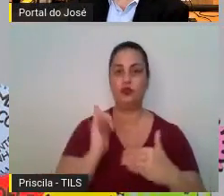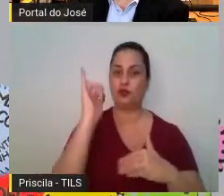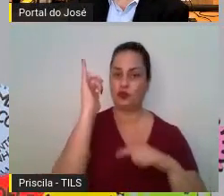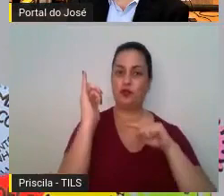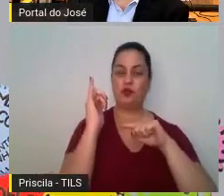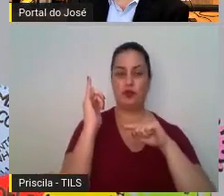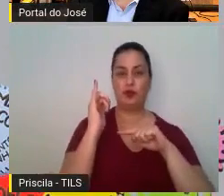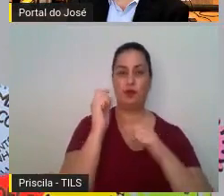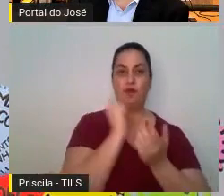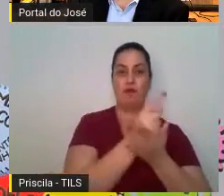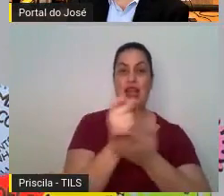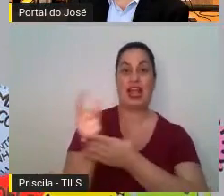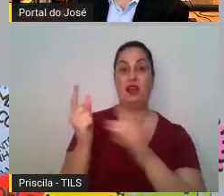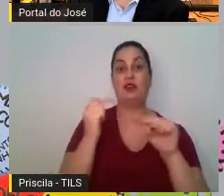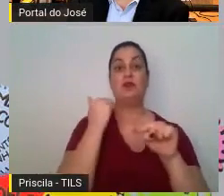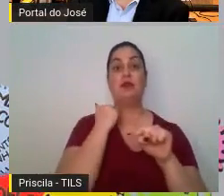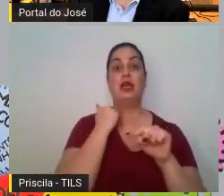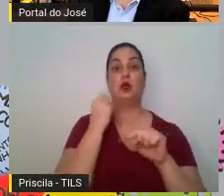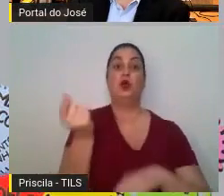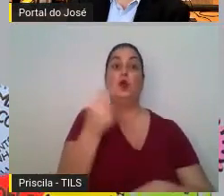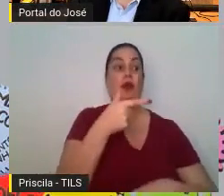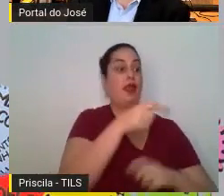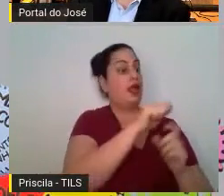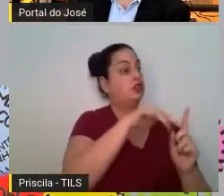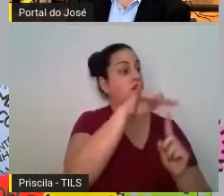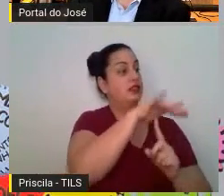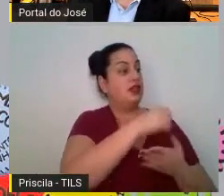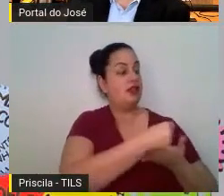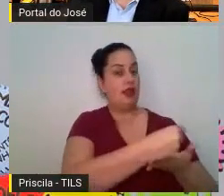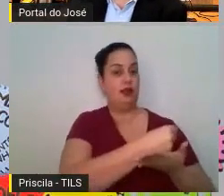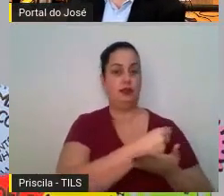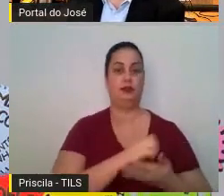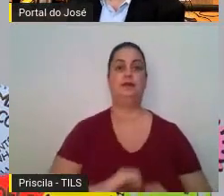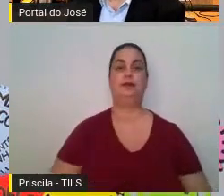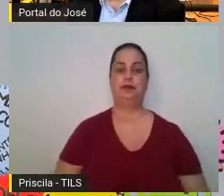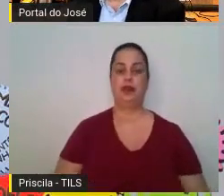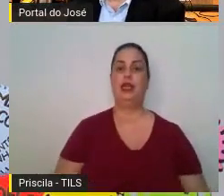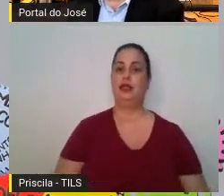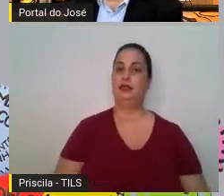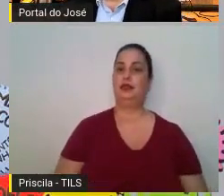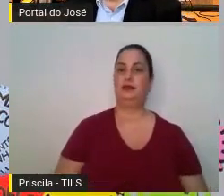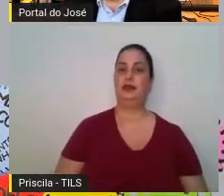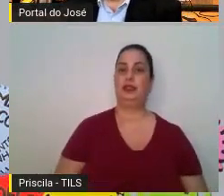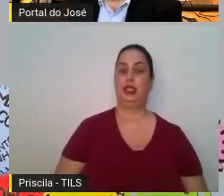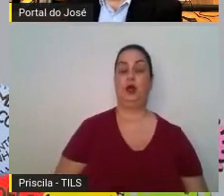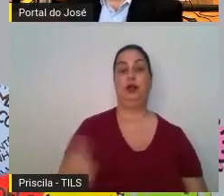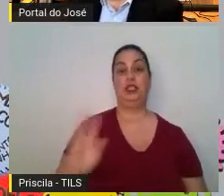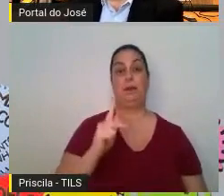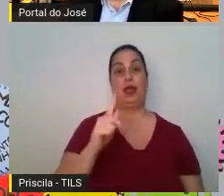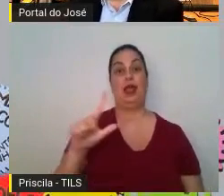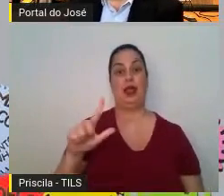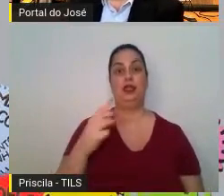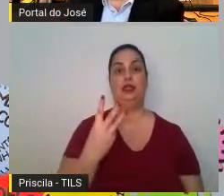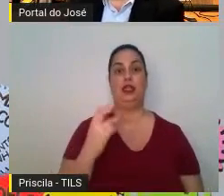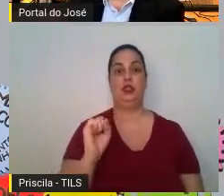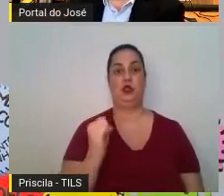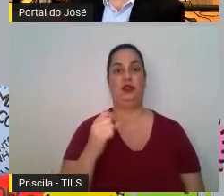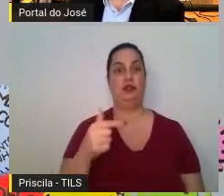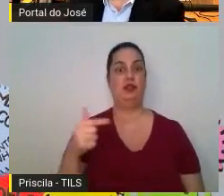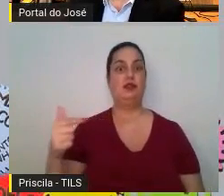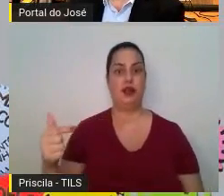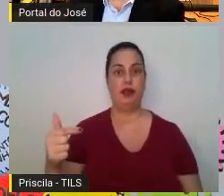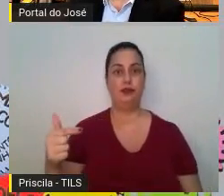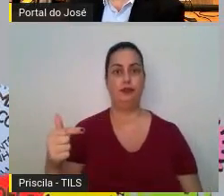empresas. Esse projeto 3877 desobedece à Constituição. Está lá no